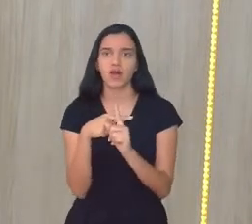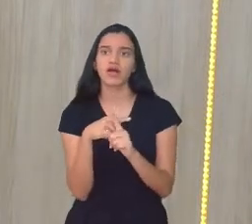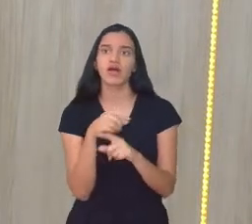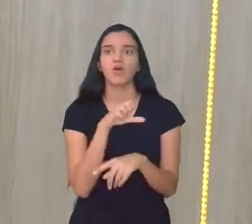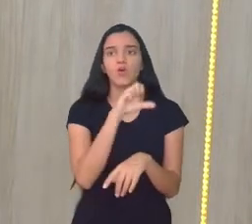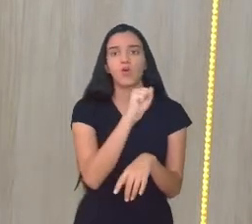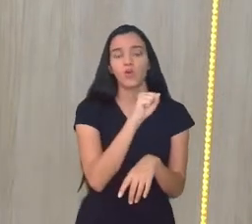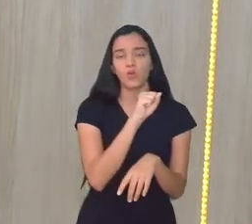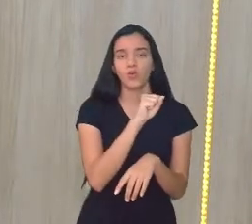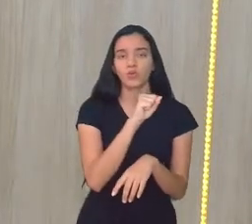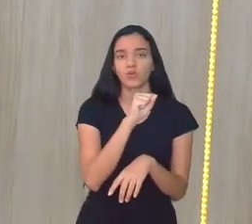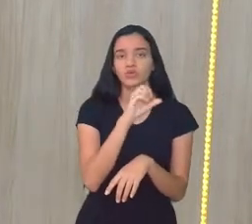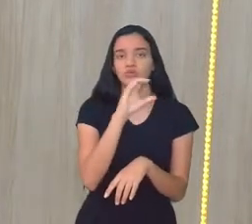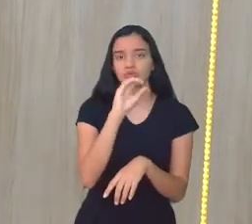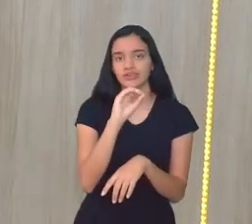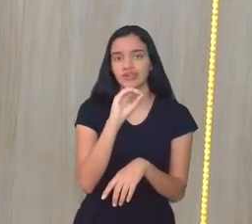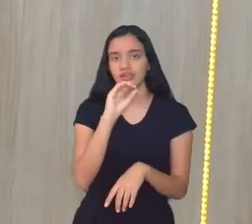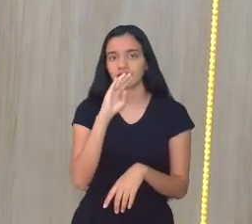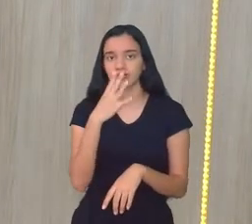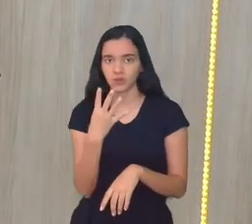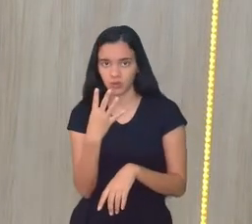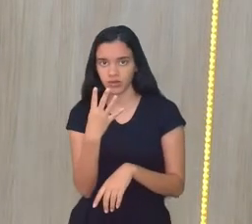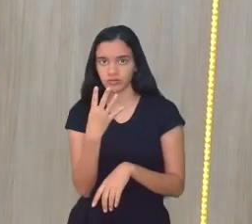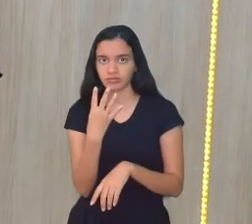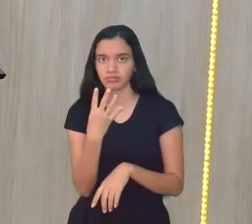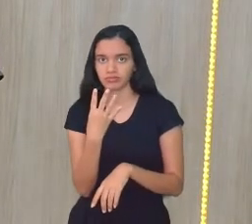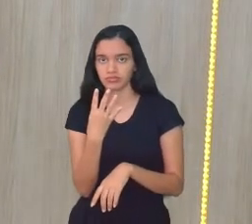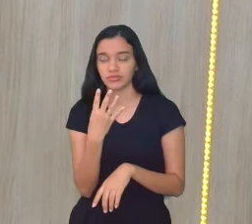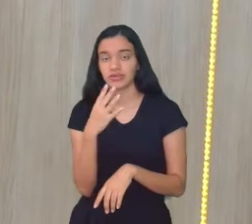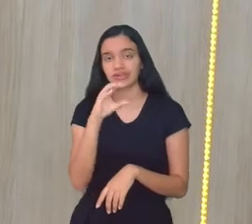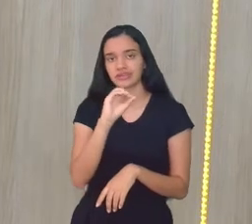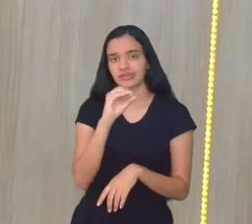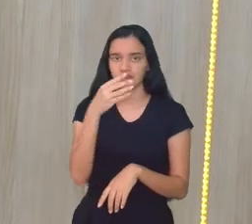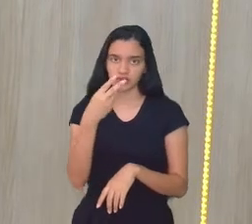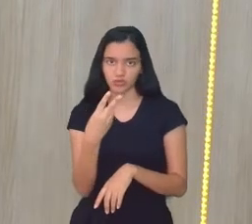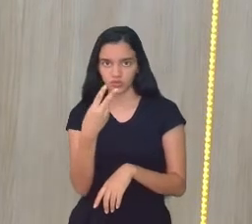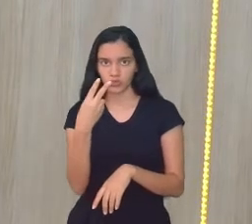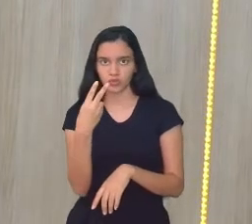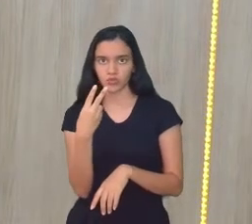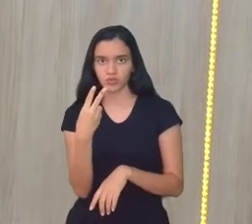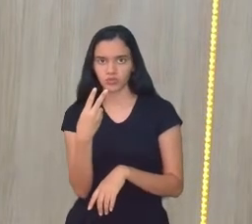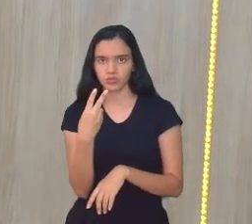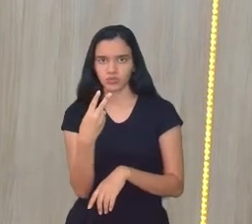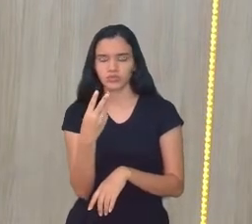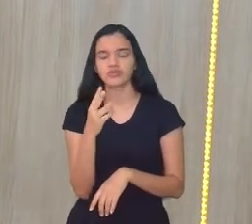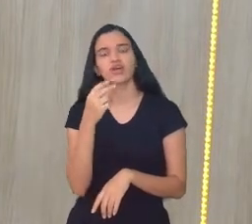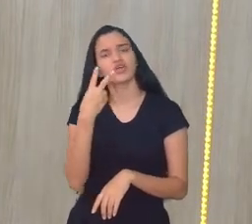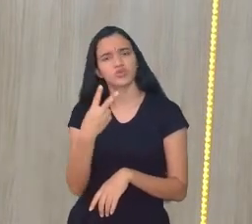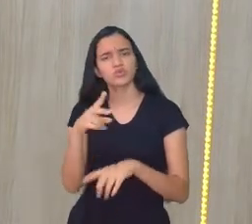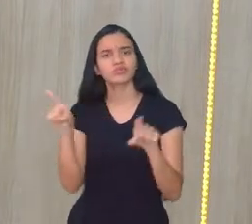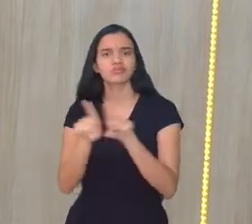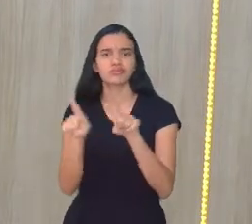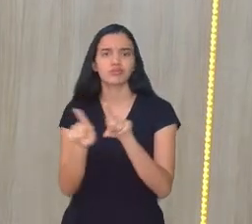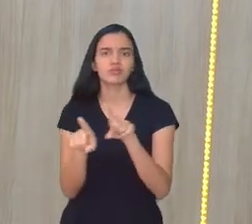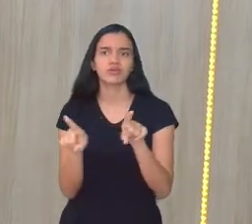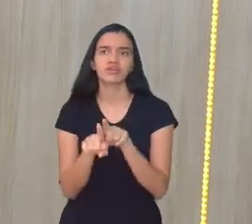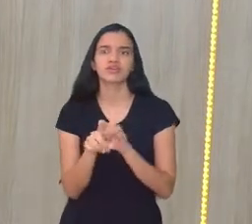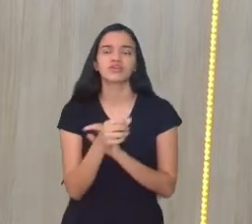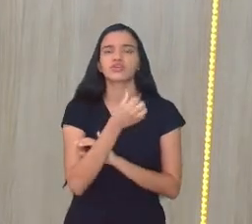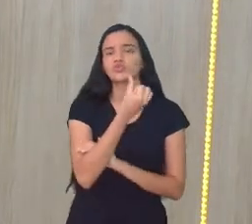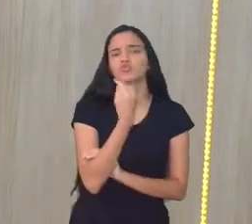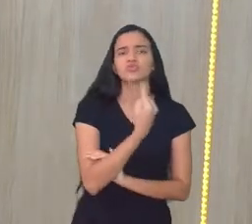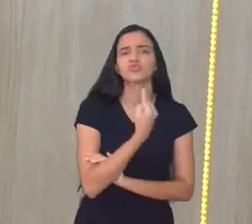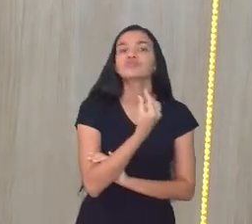8, 0 e 4, 4. 0 e 2, 2. 2 e 0, 2 também. E o 6